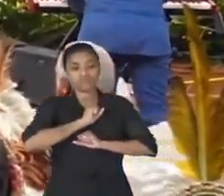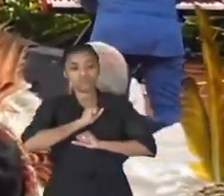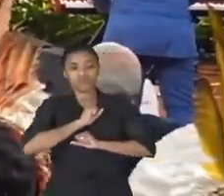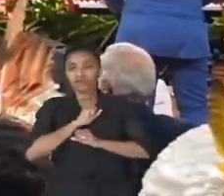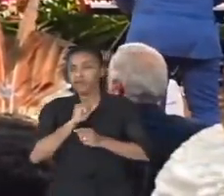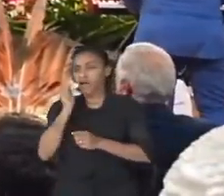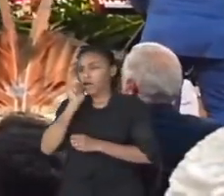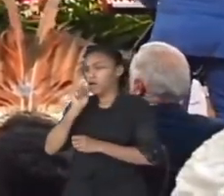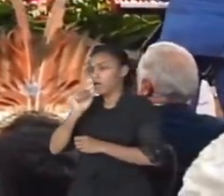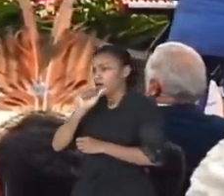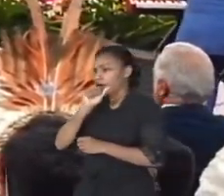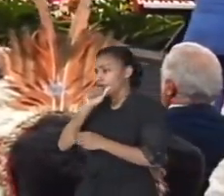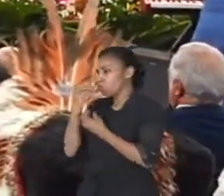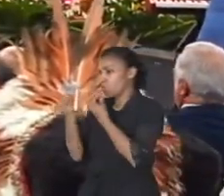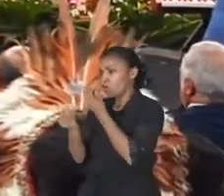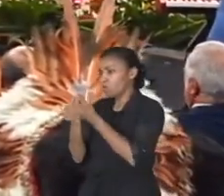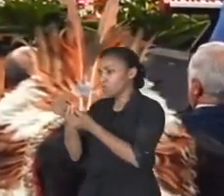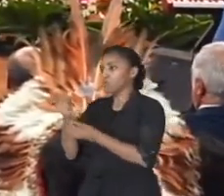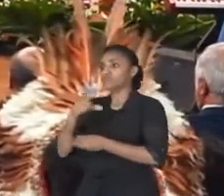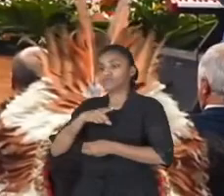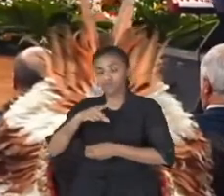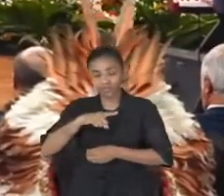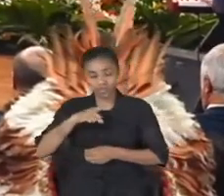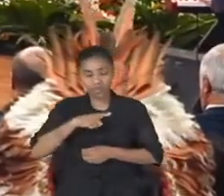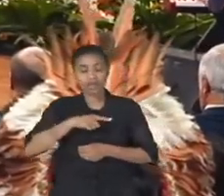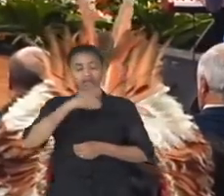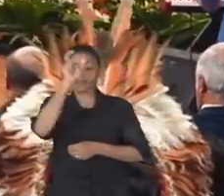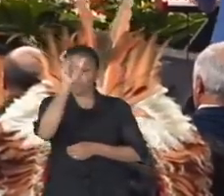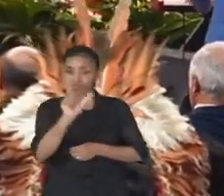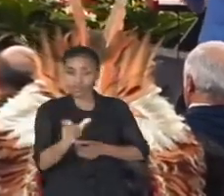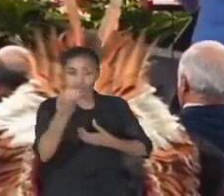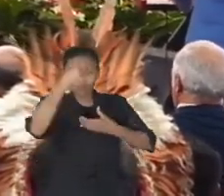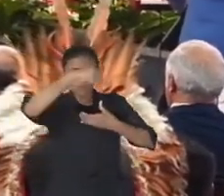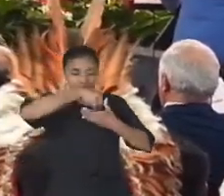Como assim, pastor? Tem alguém dentro de você.